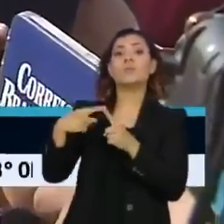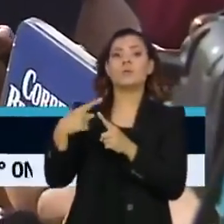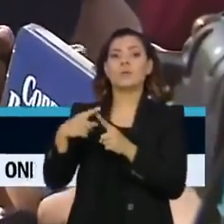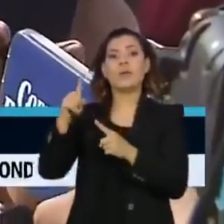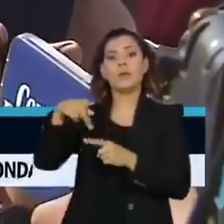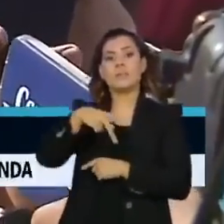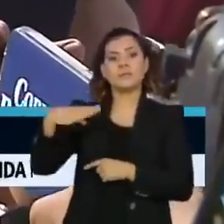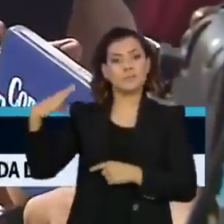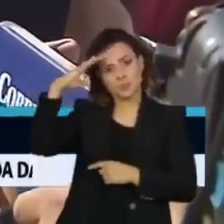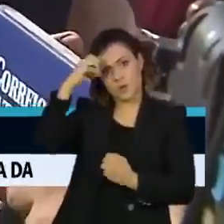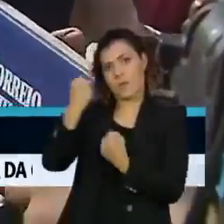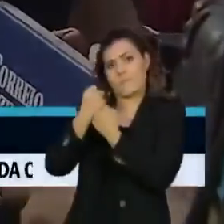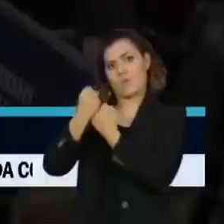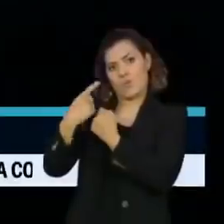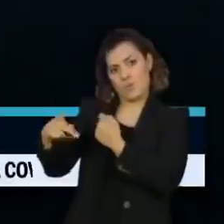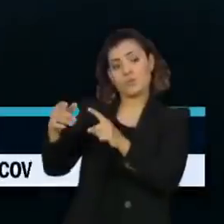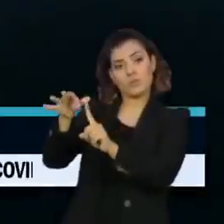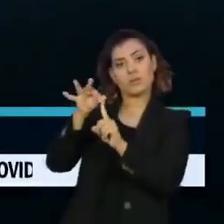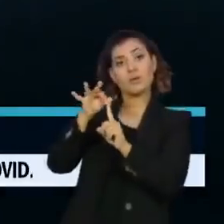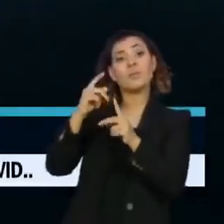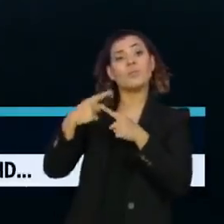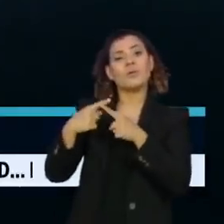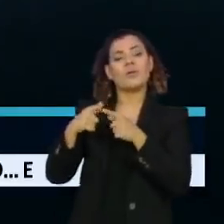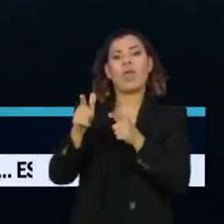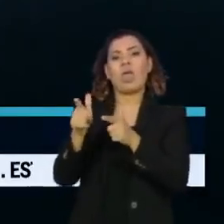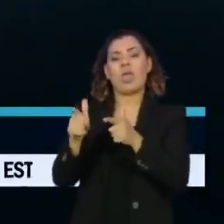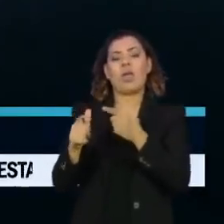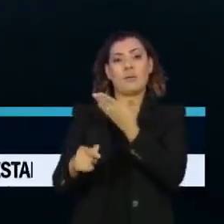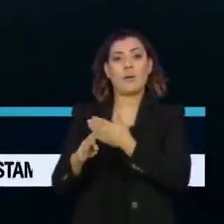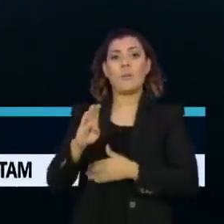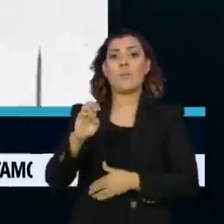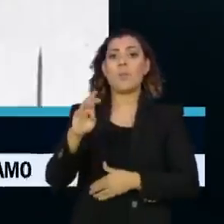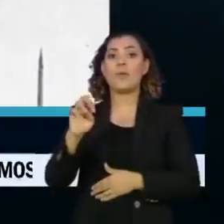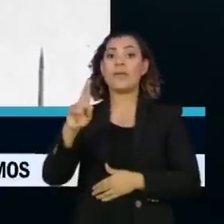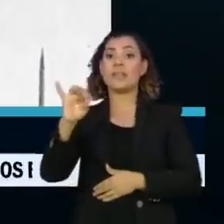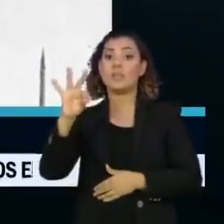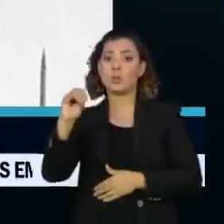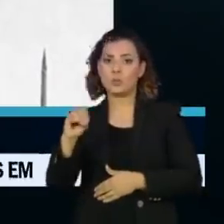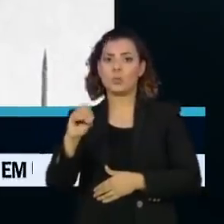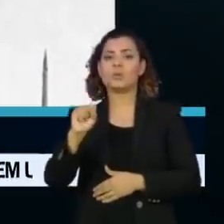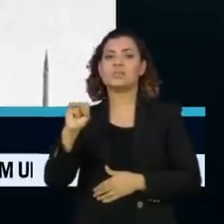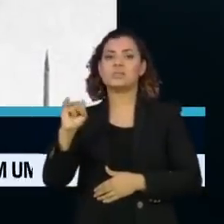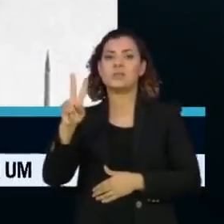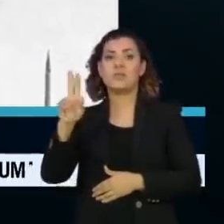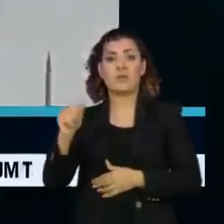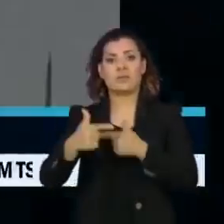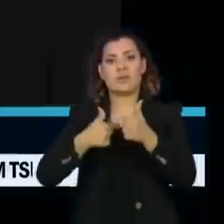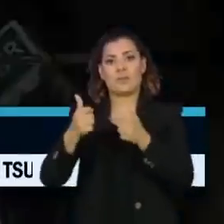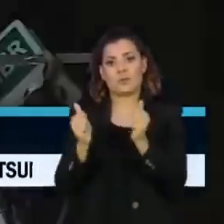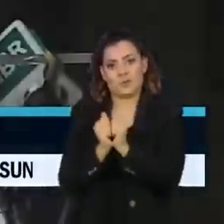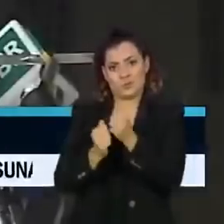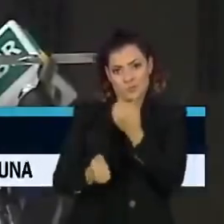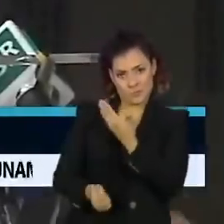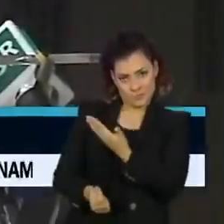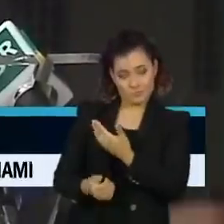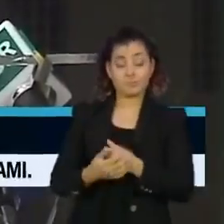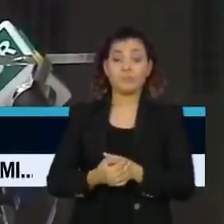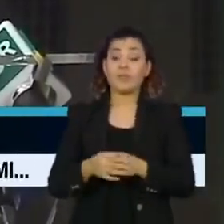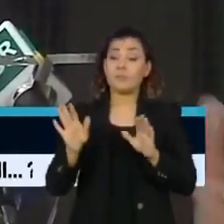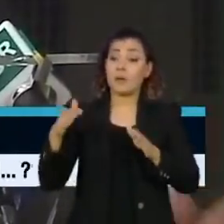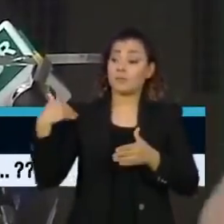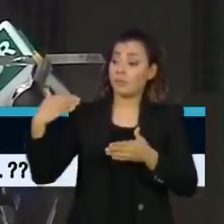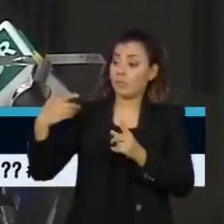Parda do presidente, mesmo apelido que ganhou o general Golbery do Couto e Silva, que trabalhou com Geisel. Mas nos últimos